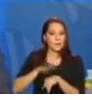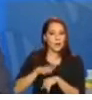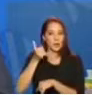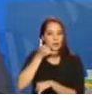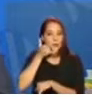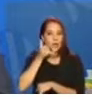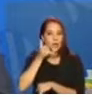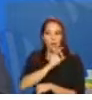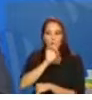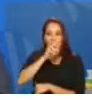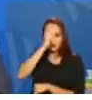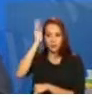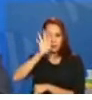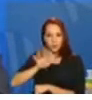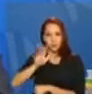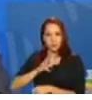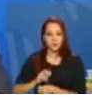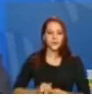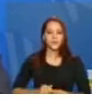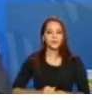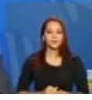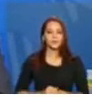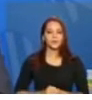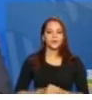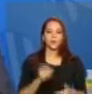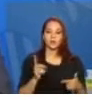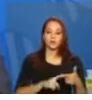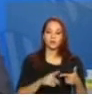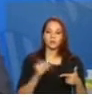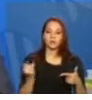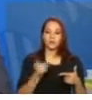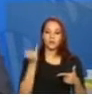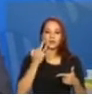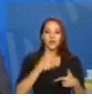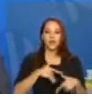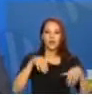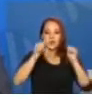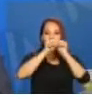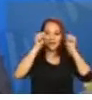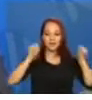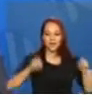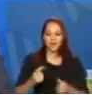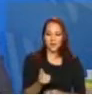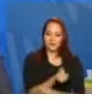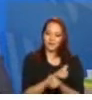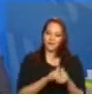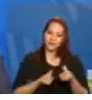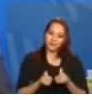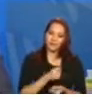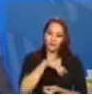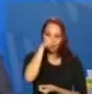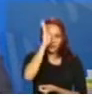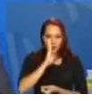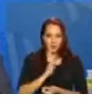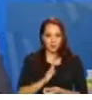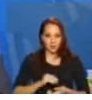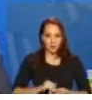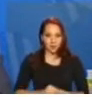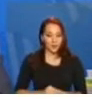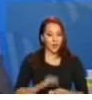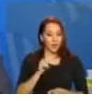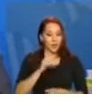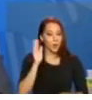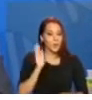habitante, né? E a outra questão importante é o sistema financeiro brasileiro é o